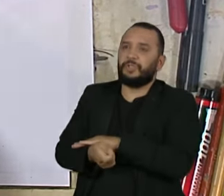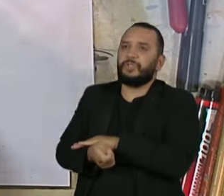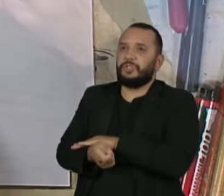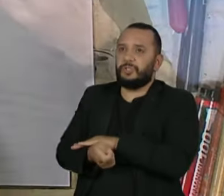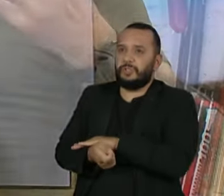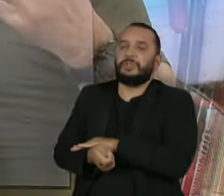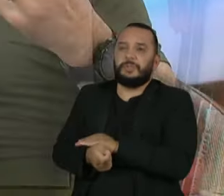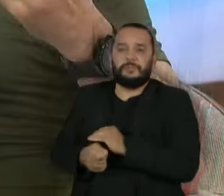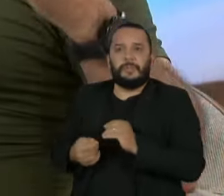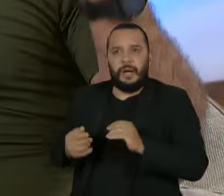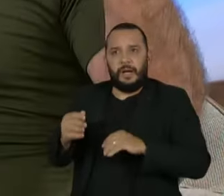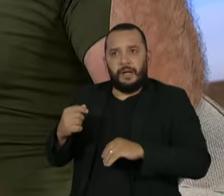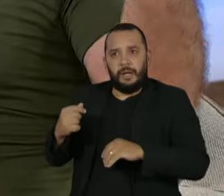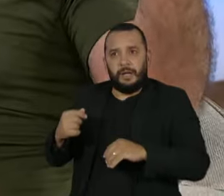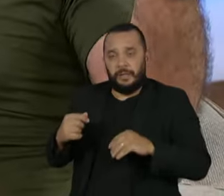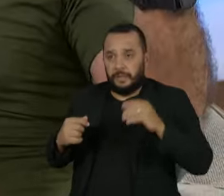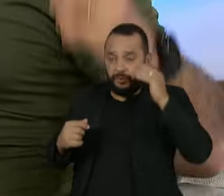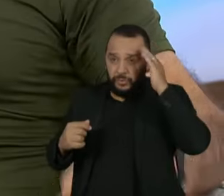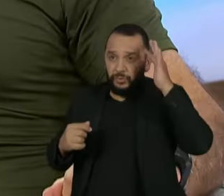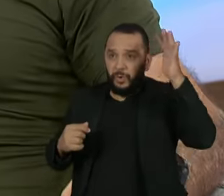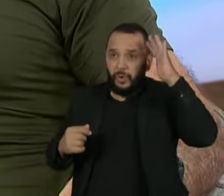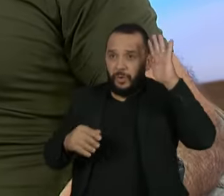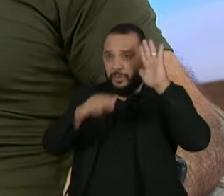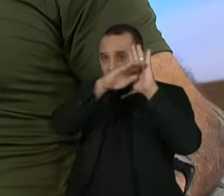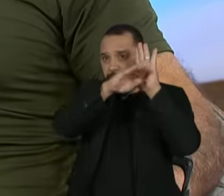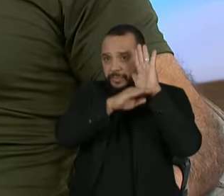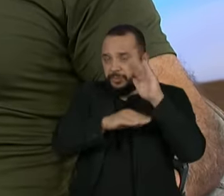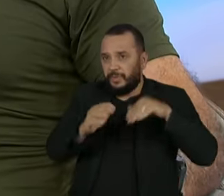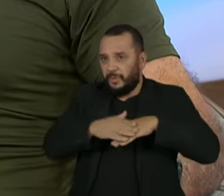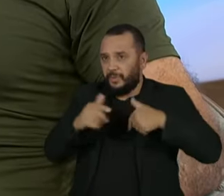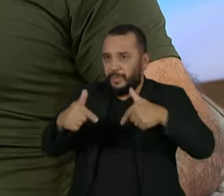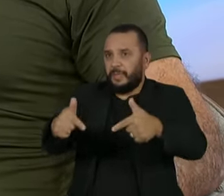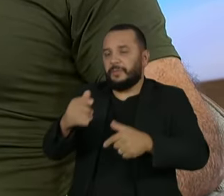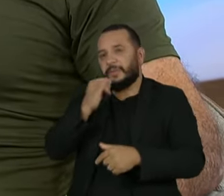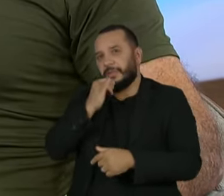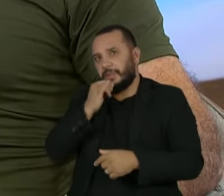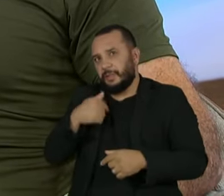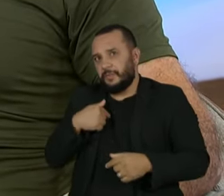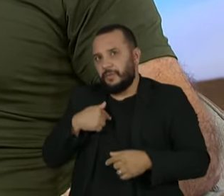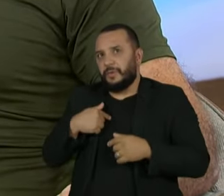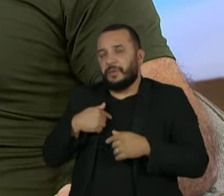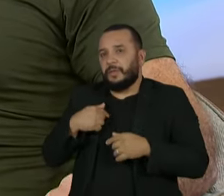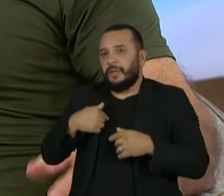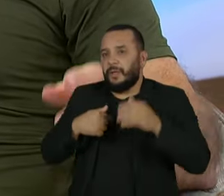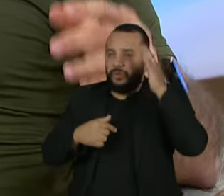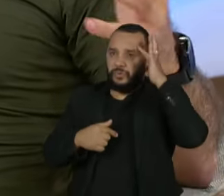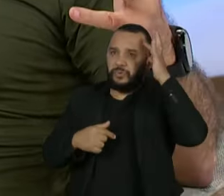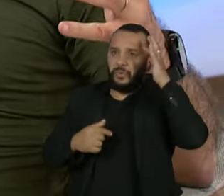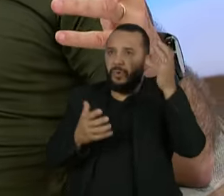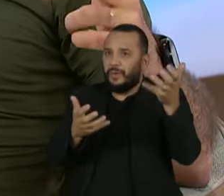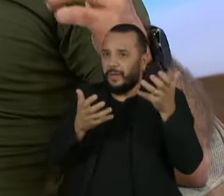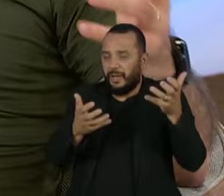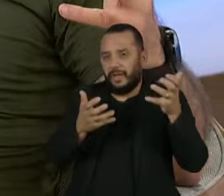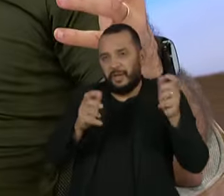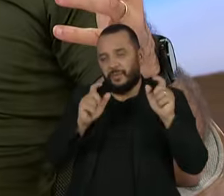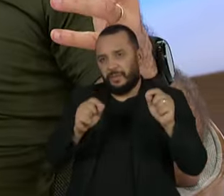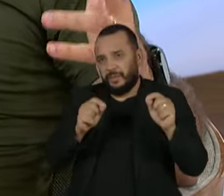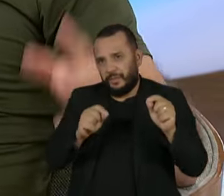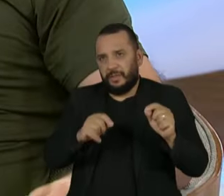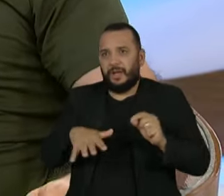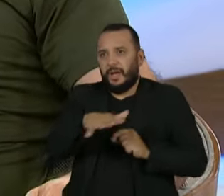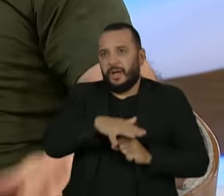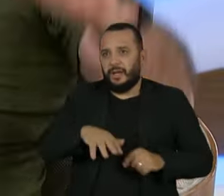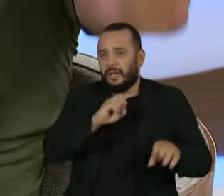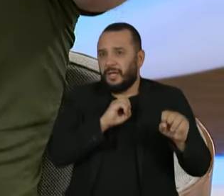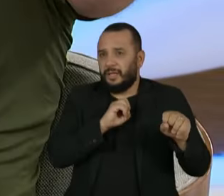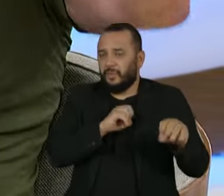concretas aspiração por exemplo de ter um sistema educacional melhor do que a gente tem isso é uma inspiração isso não é uma